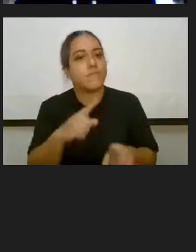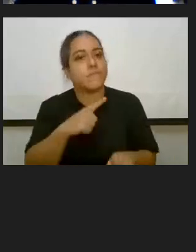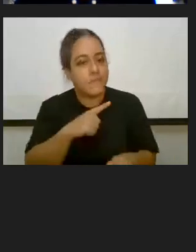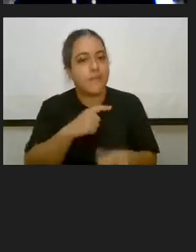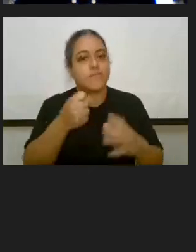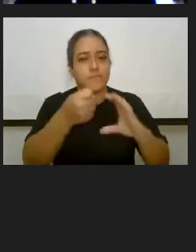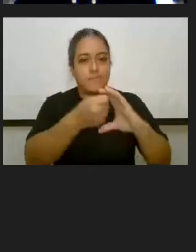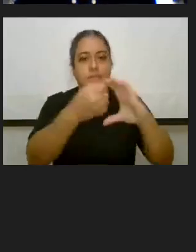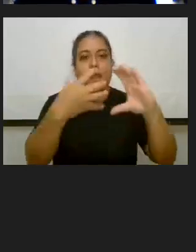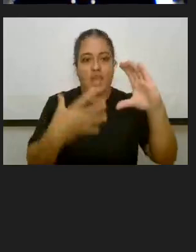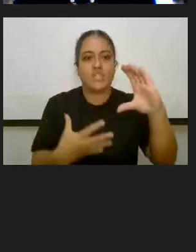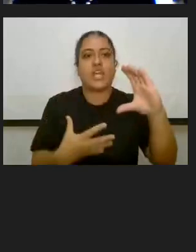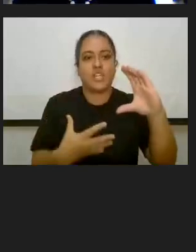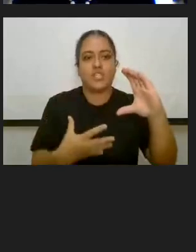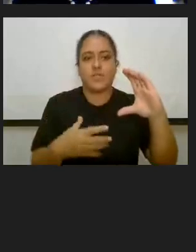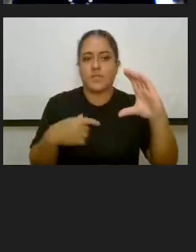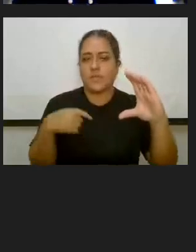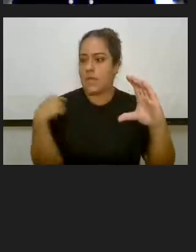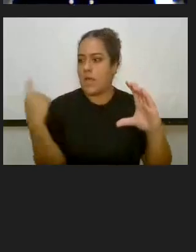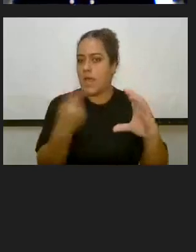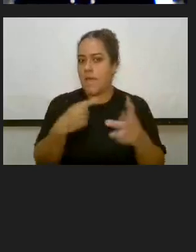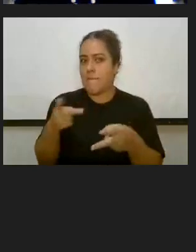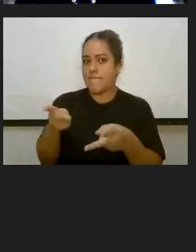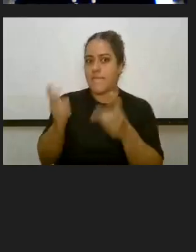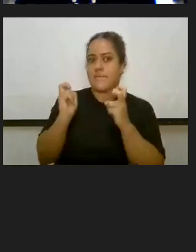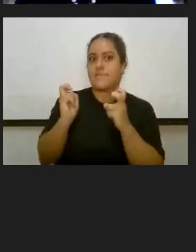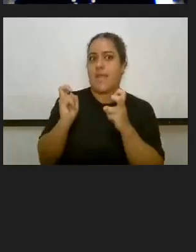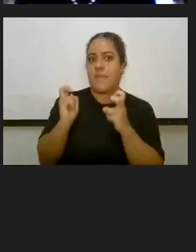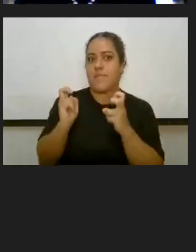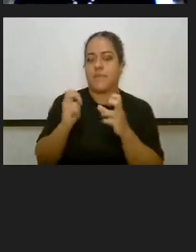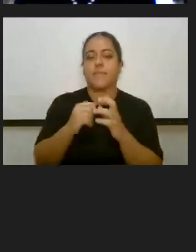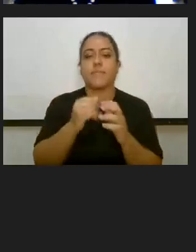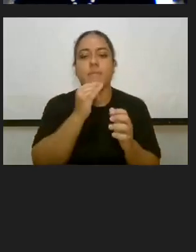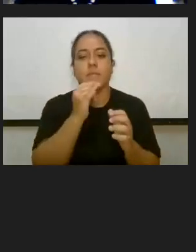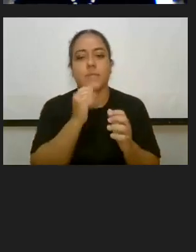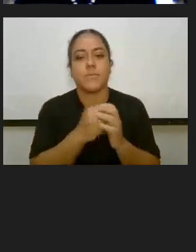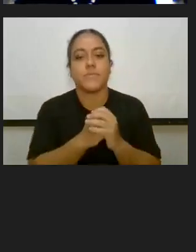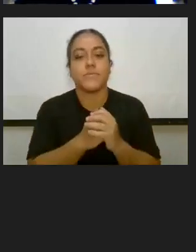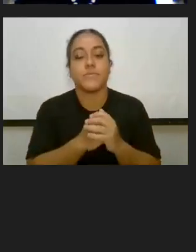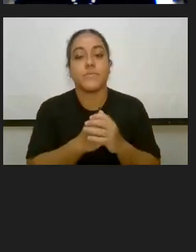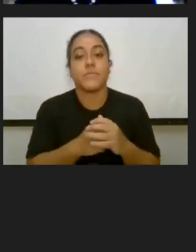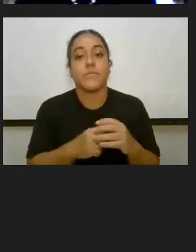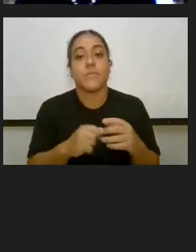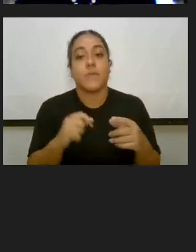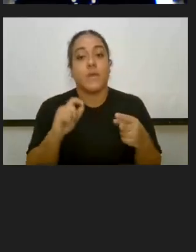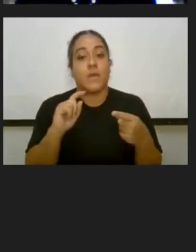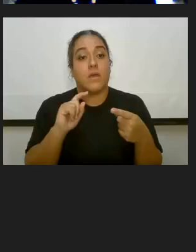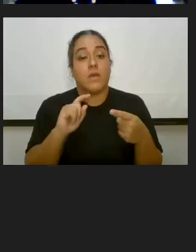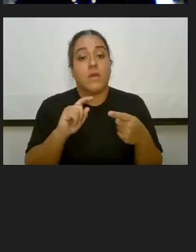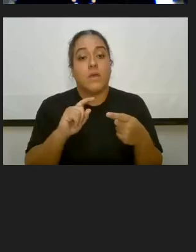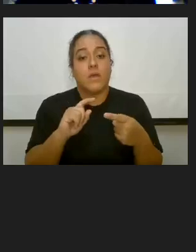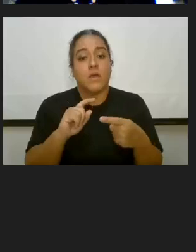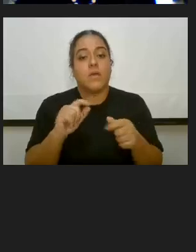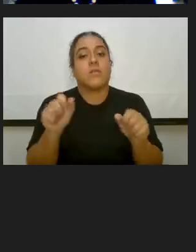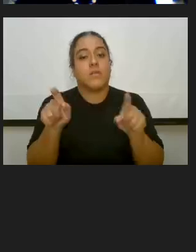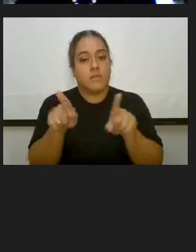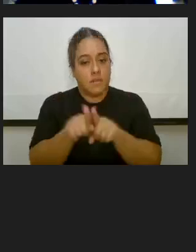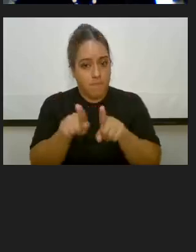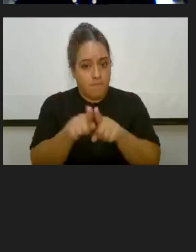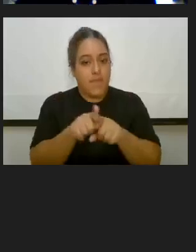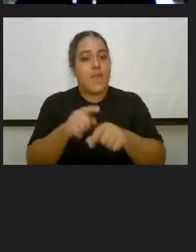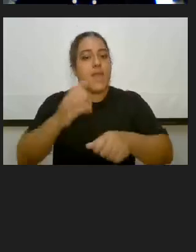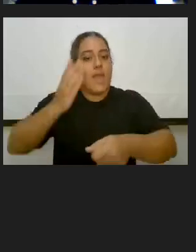características, sinais. Aqui, ó, também se fala que é uma autolesão com